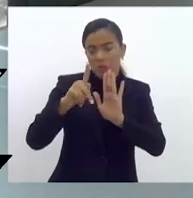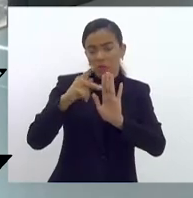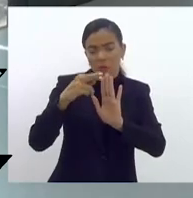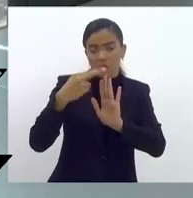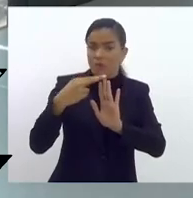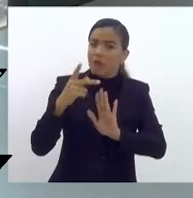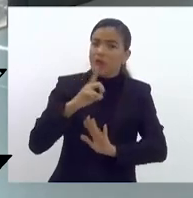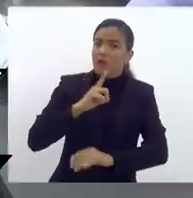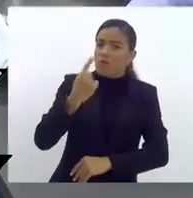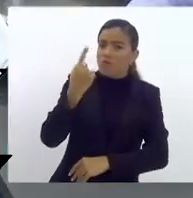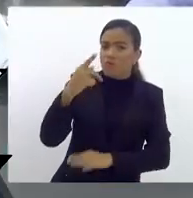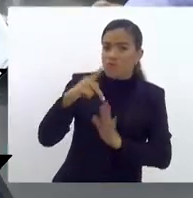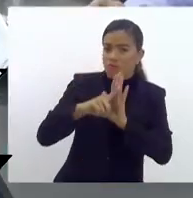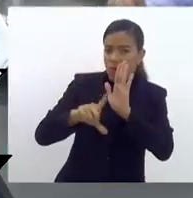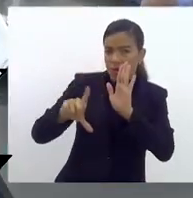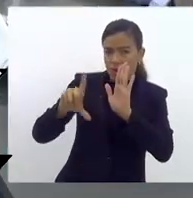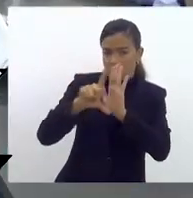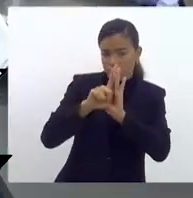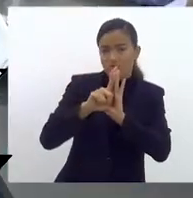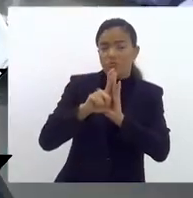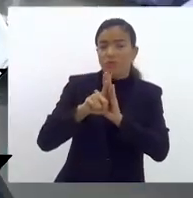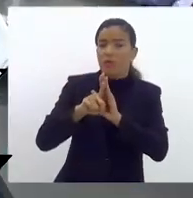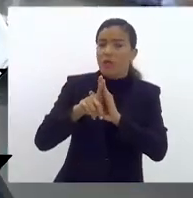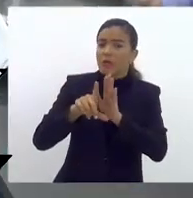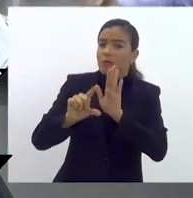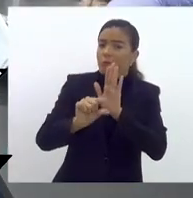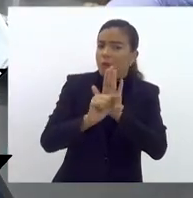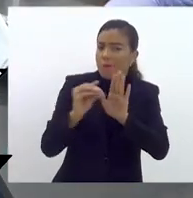tem um projeto de emenda constitucional